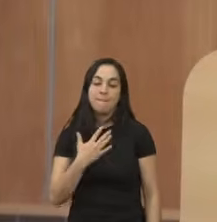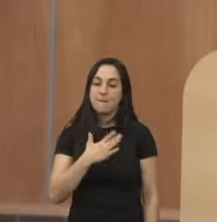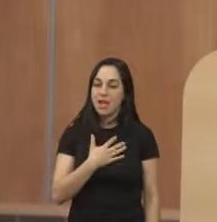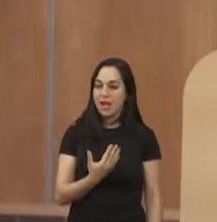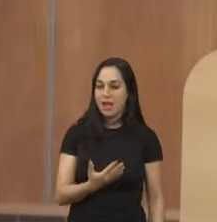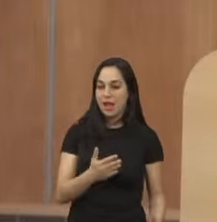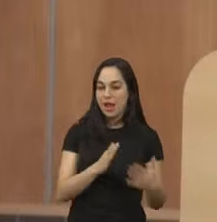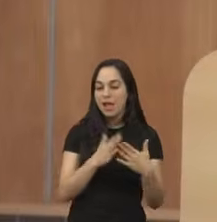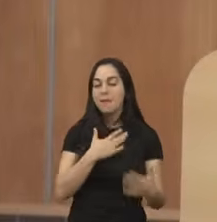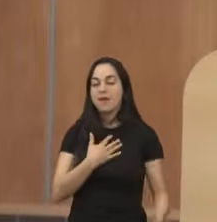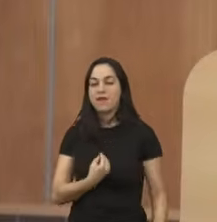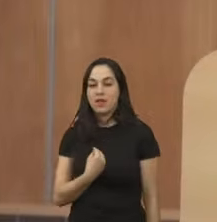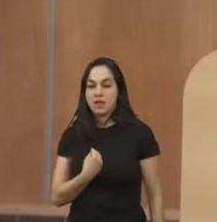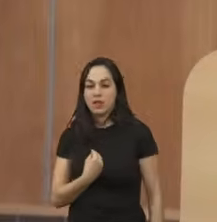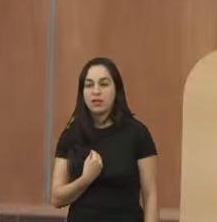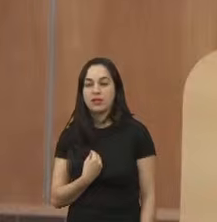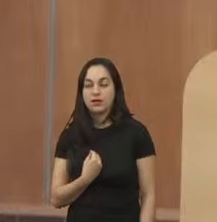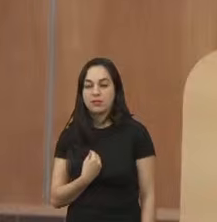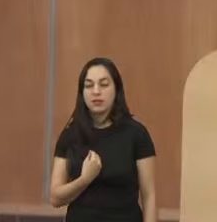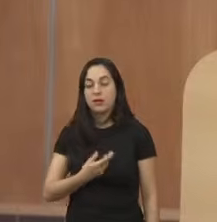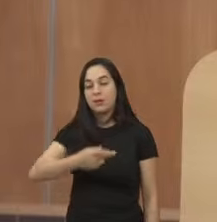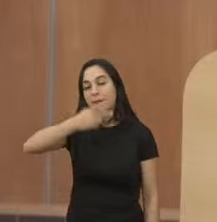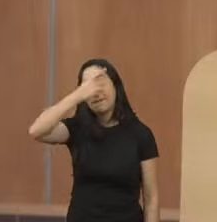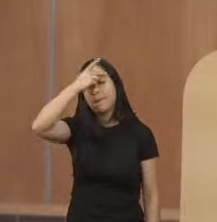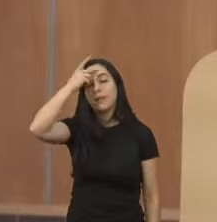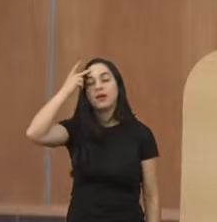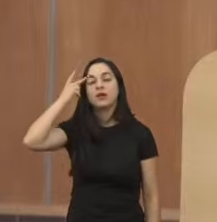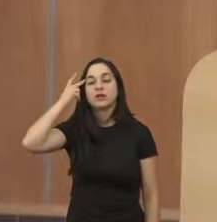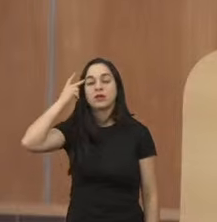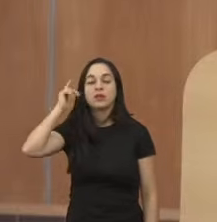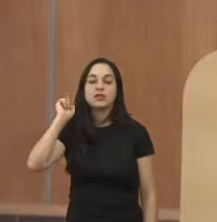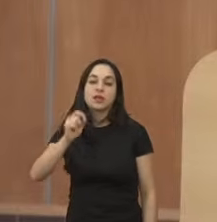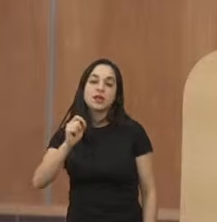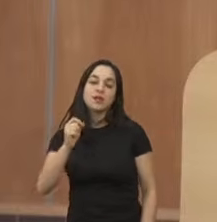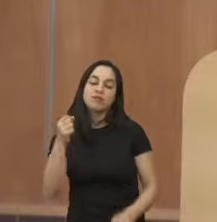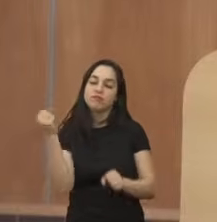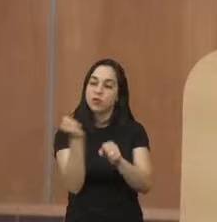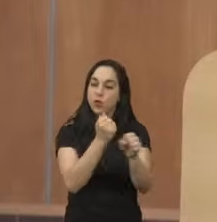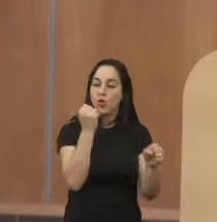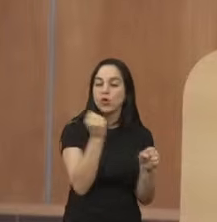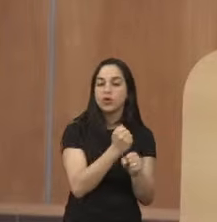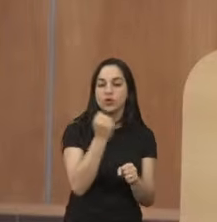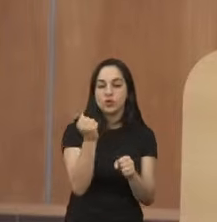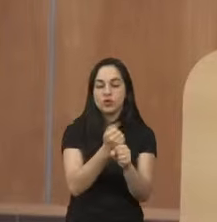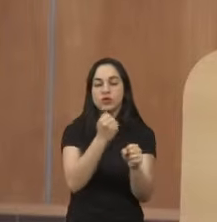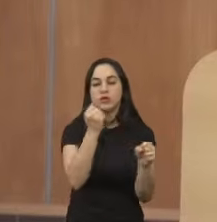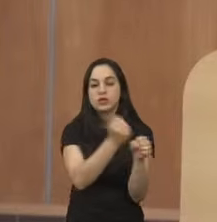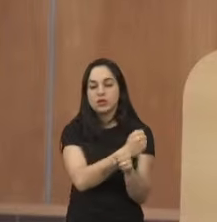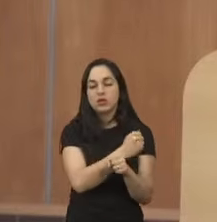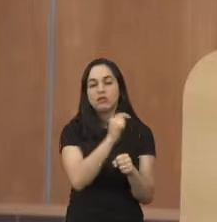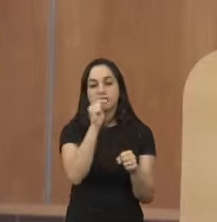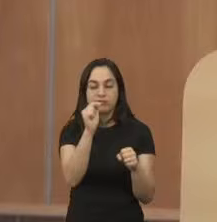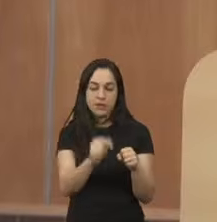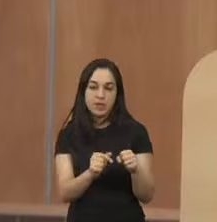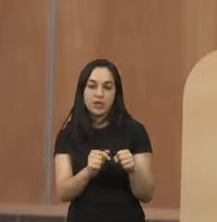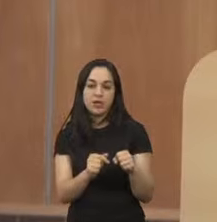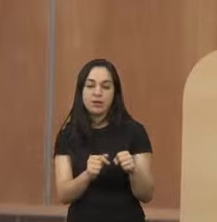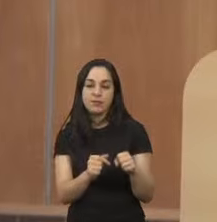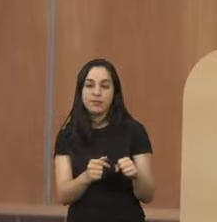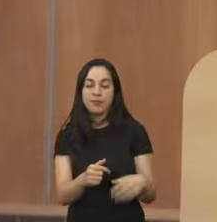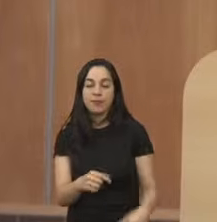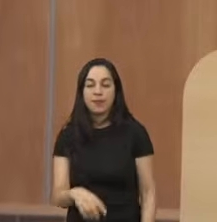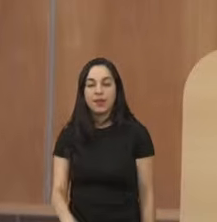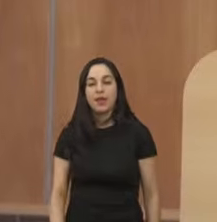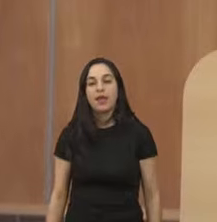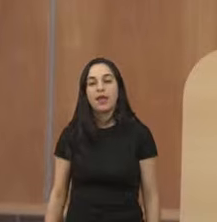Vida. Então, não é para os empreendedores que vão fazer as construções no município. Então, é importante lembrar também que